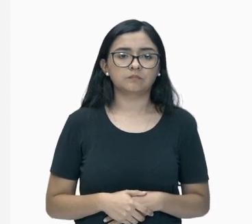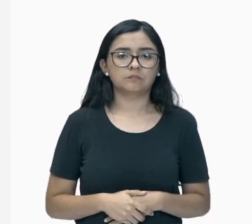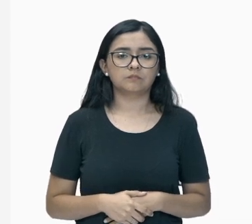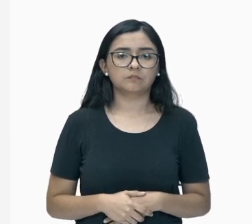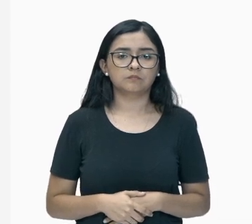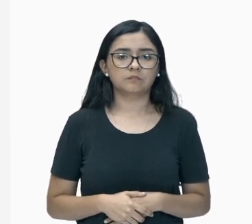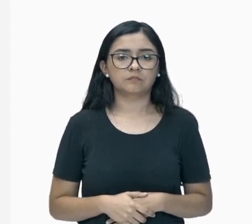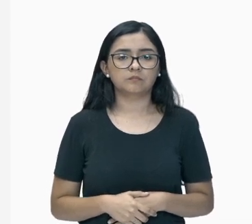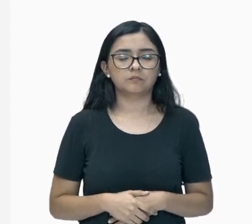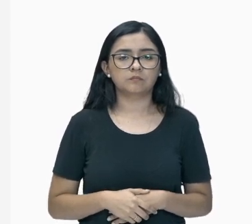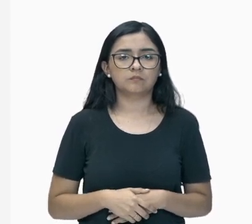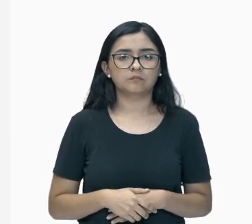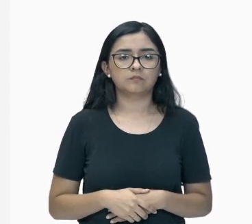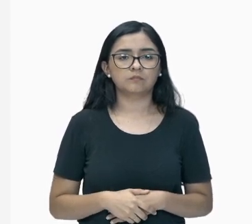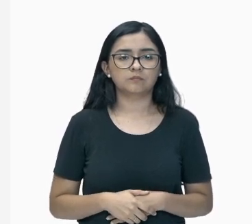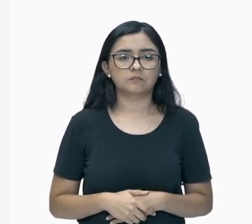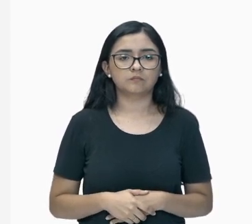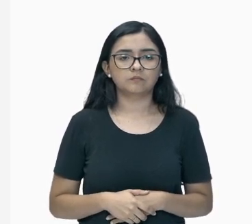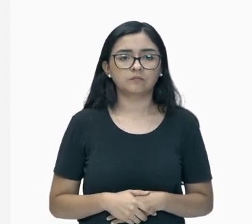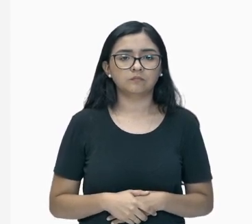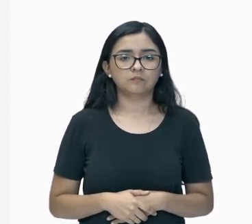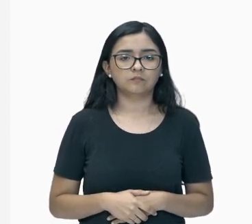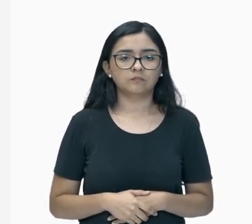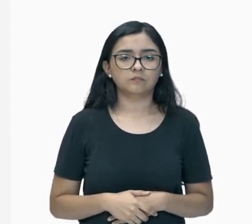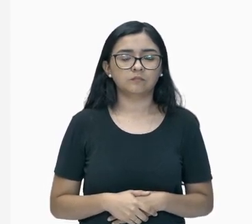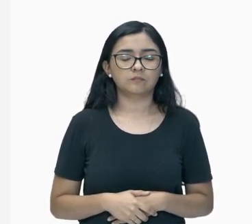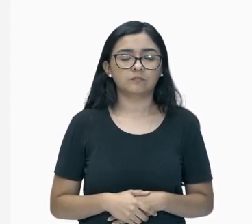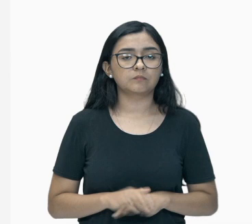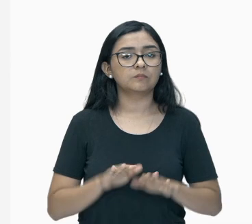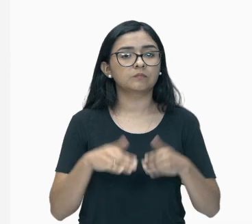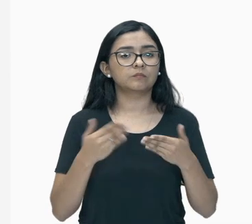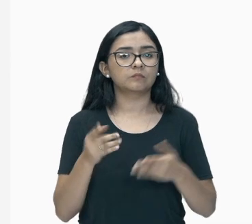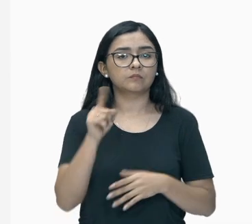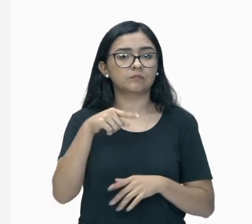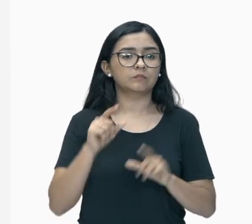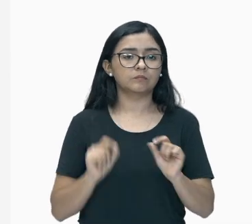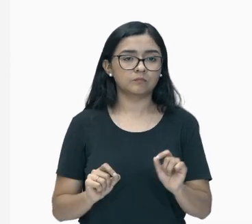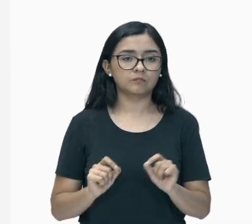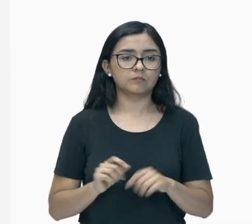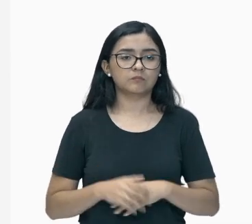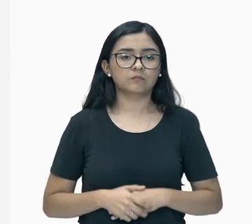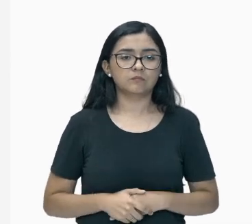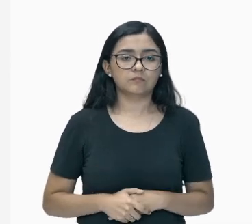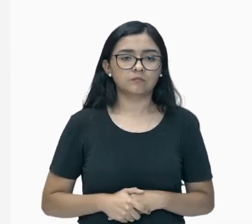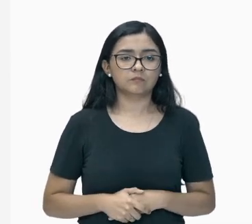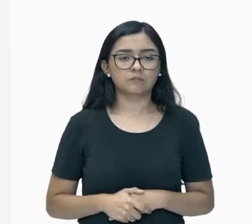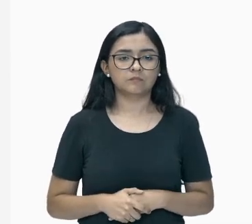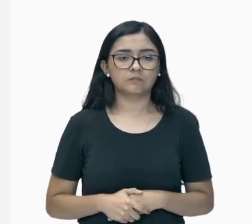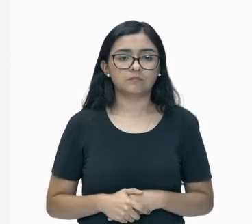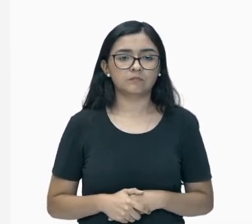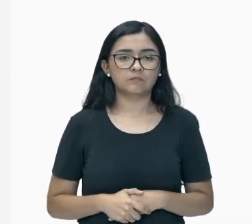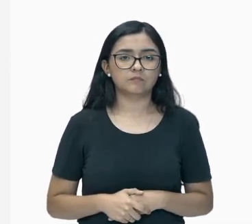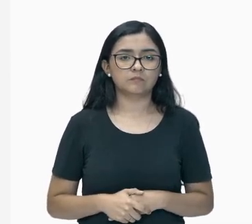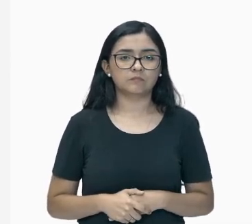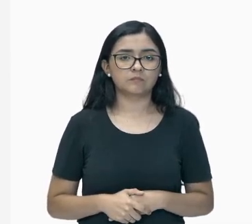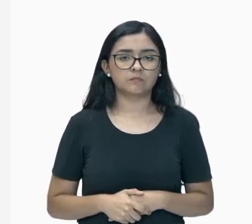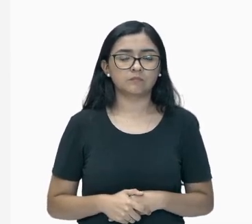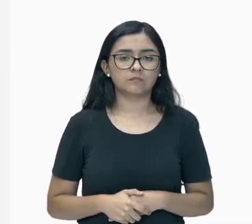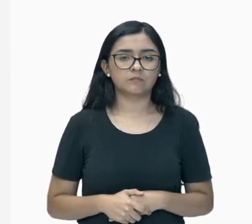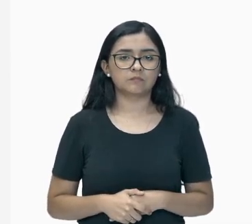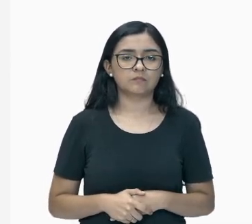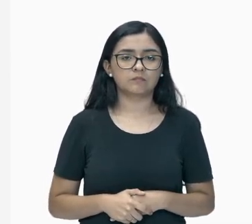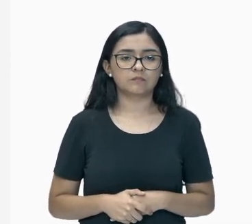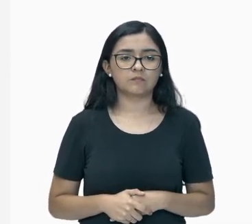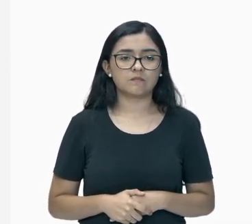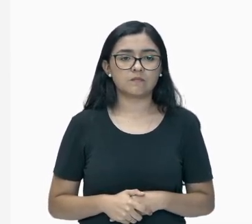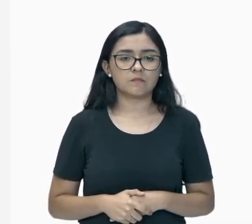reagir a essas questões aí da pressão que a Inglaterra